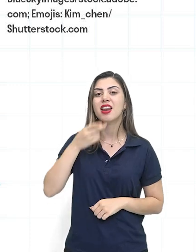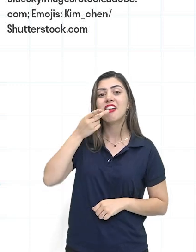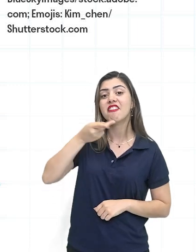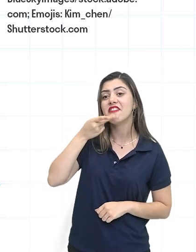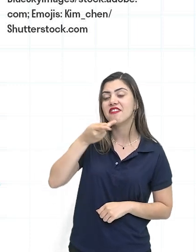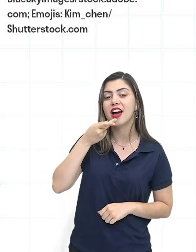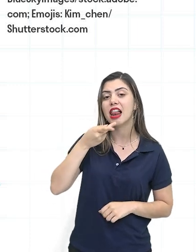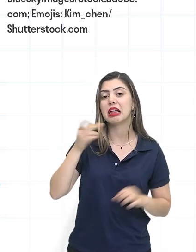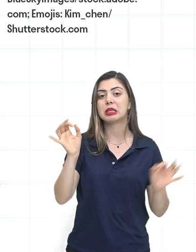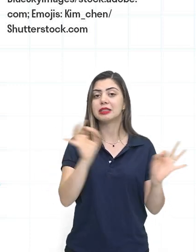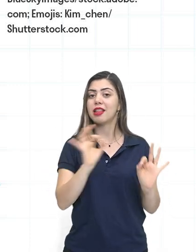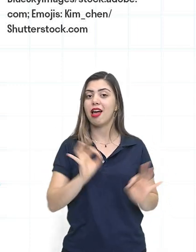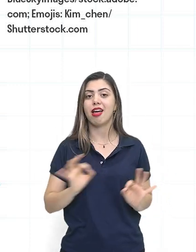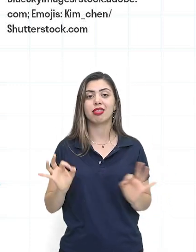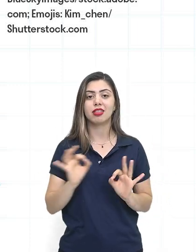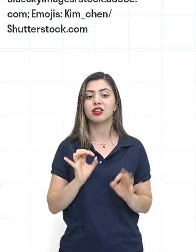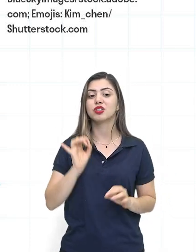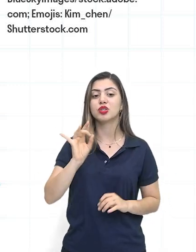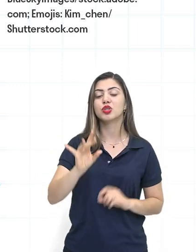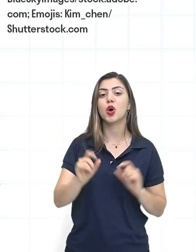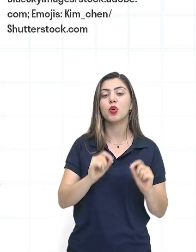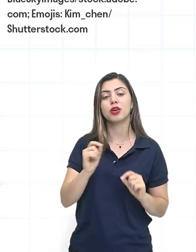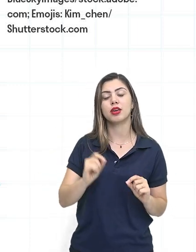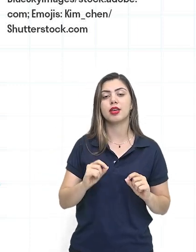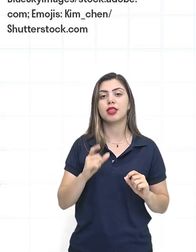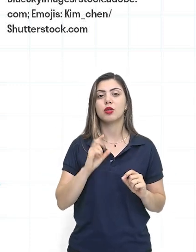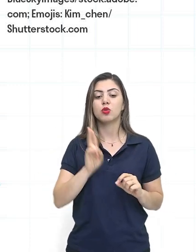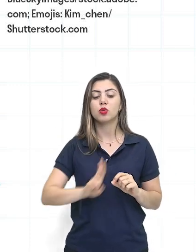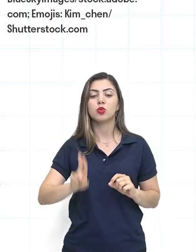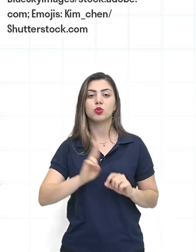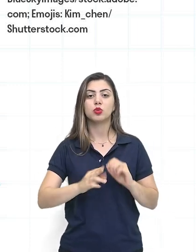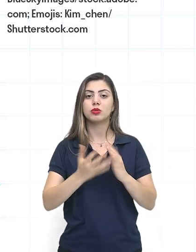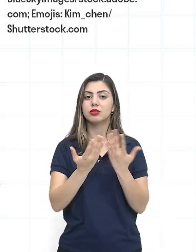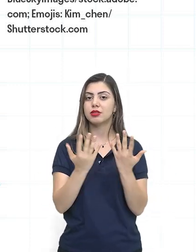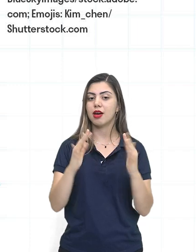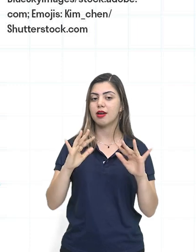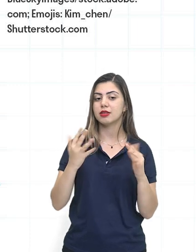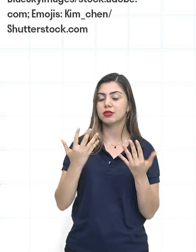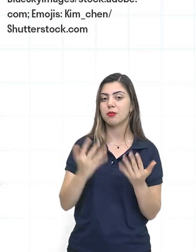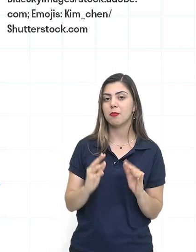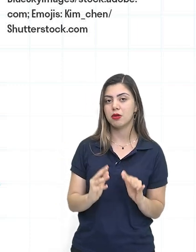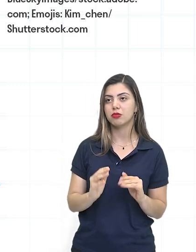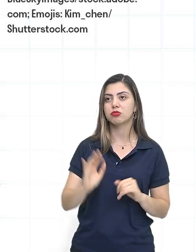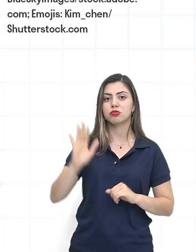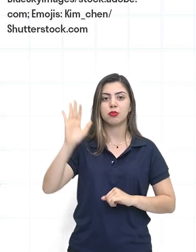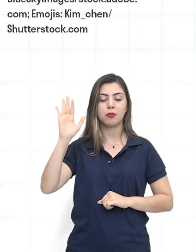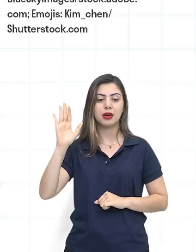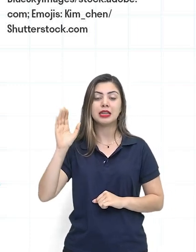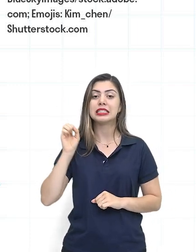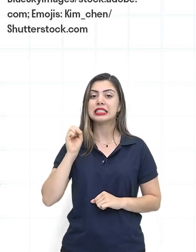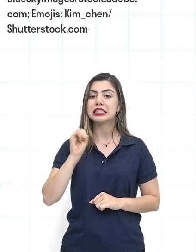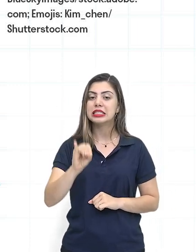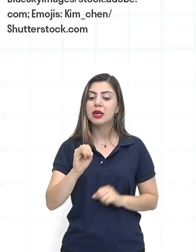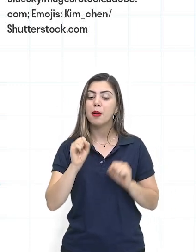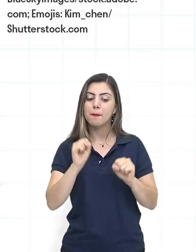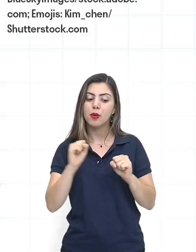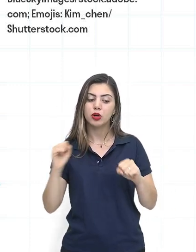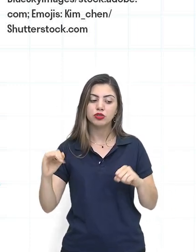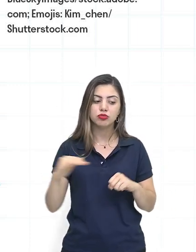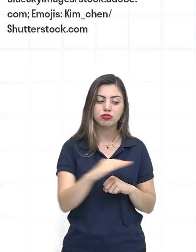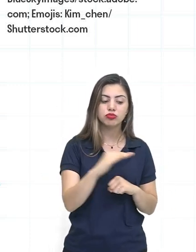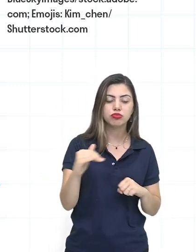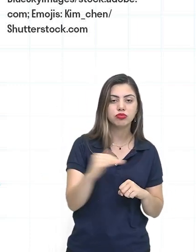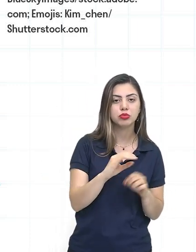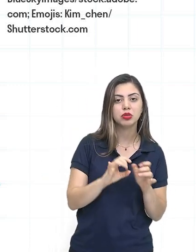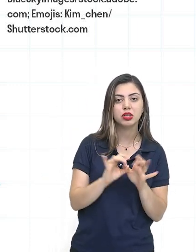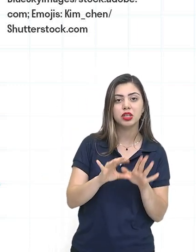nada, praticamente ele não fala nada, ele só usa as mãos, os gestos para dizer que o motorista pode passar ou não. Então,